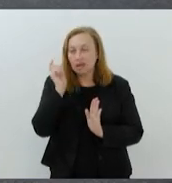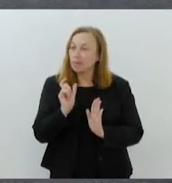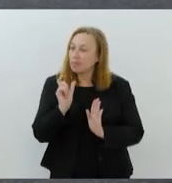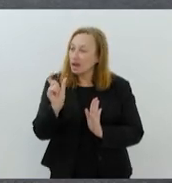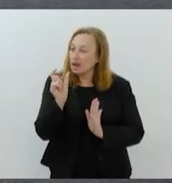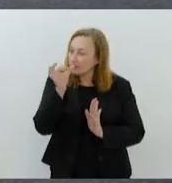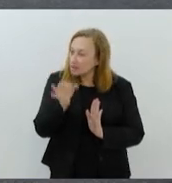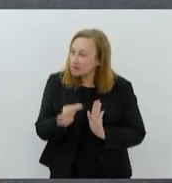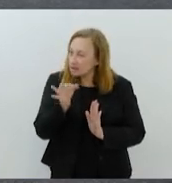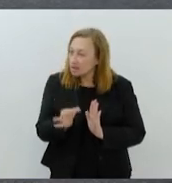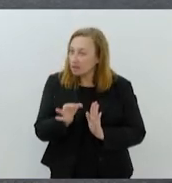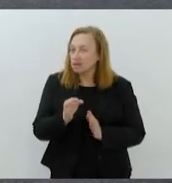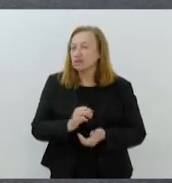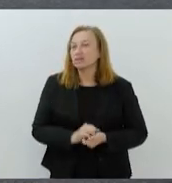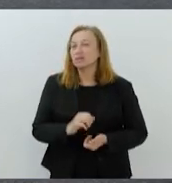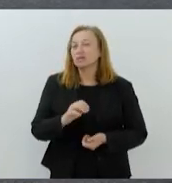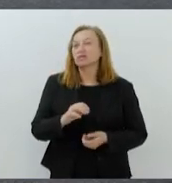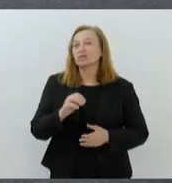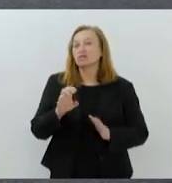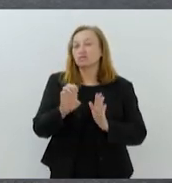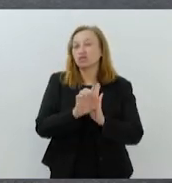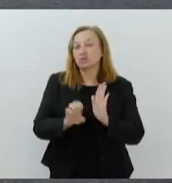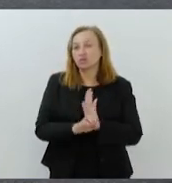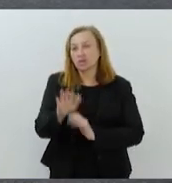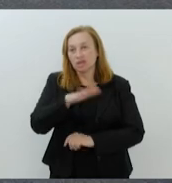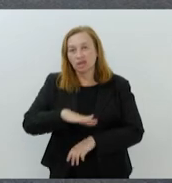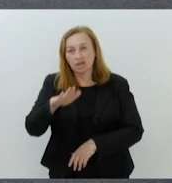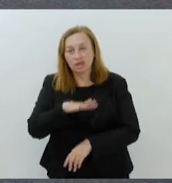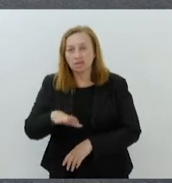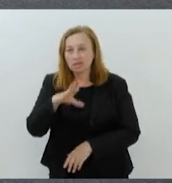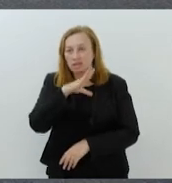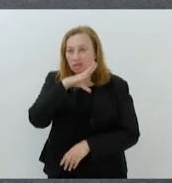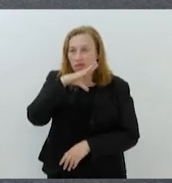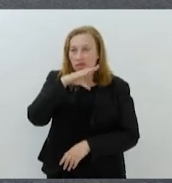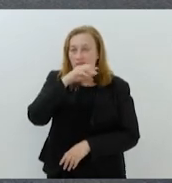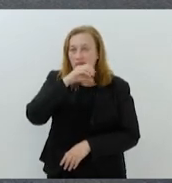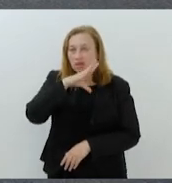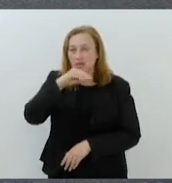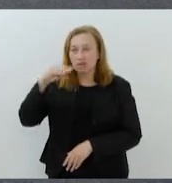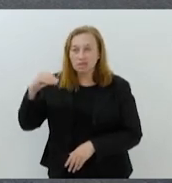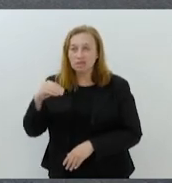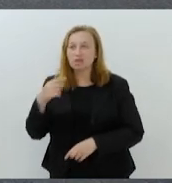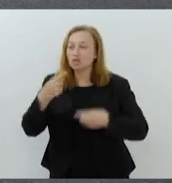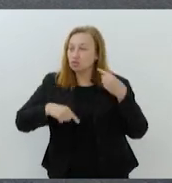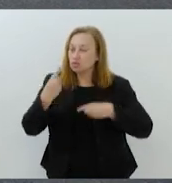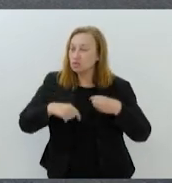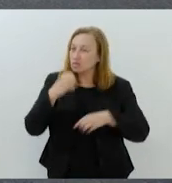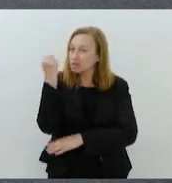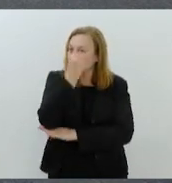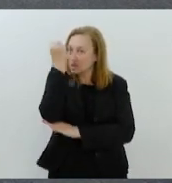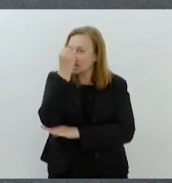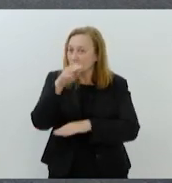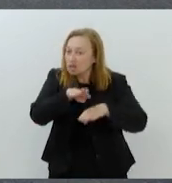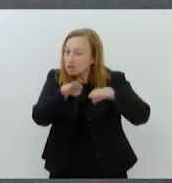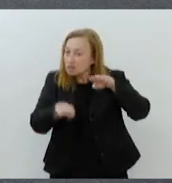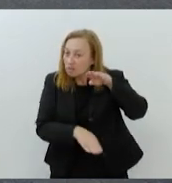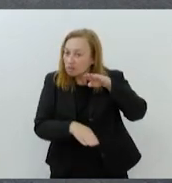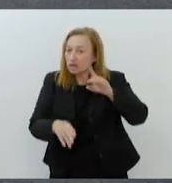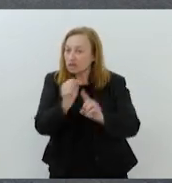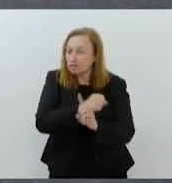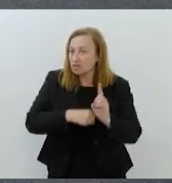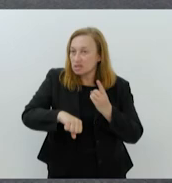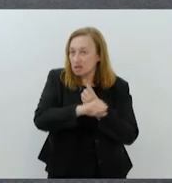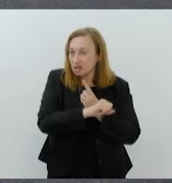mais atualizada do ECA. Bom, é um debate sério a gente pensar o quanto que as desigualdades sociais vêm